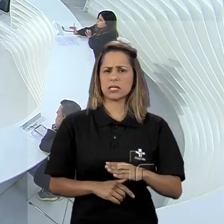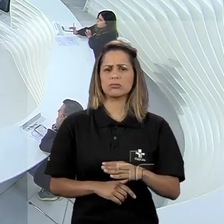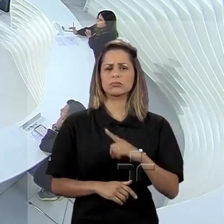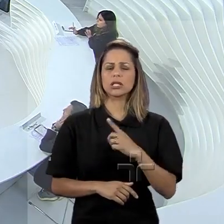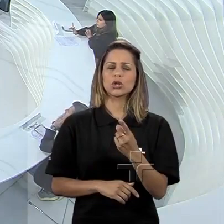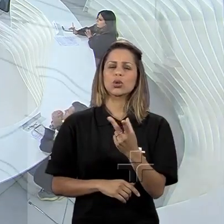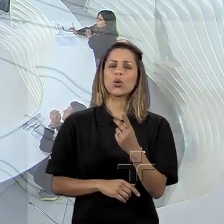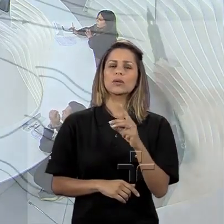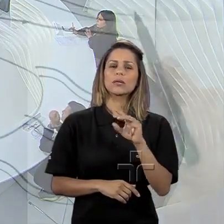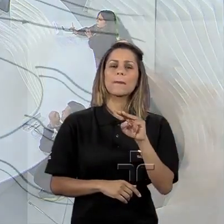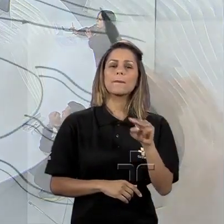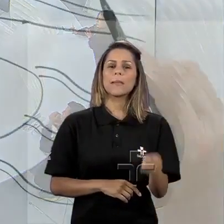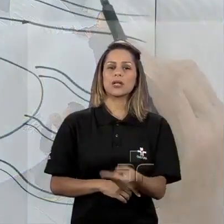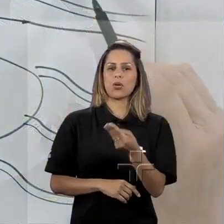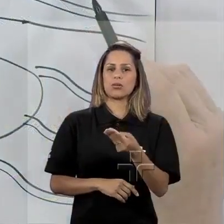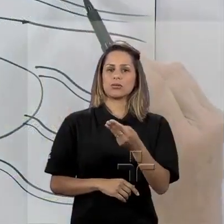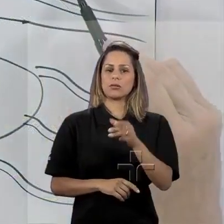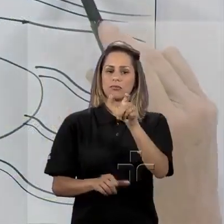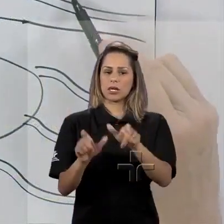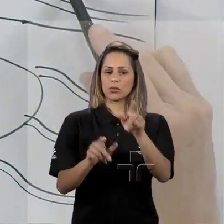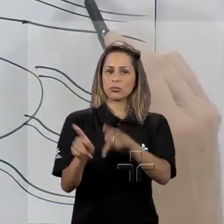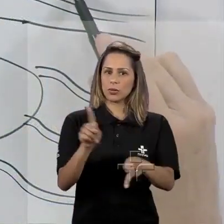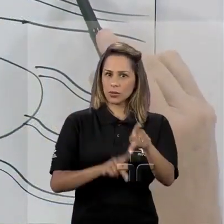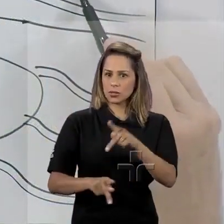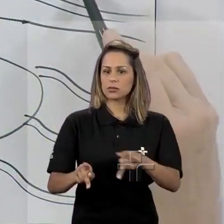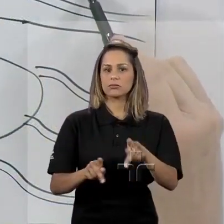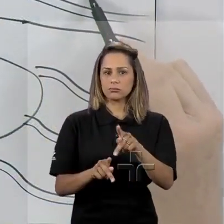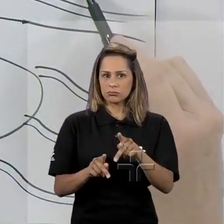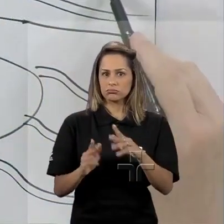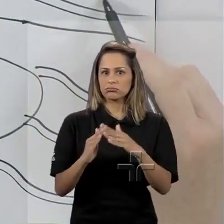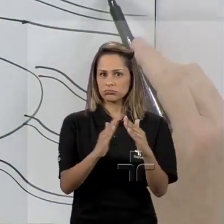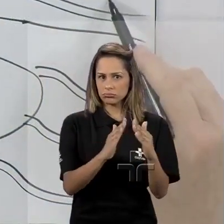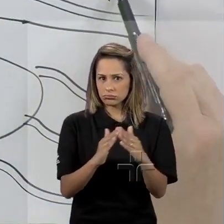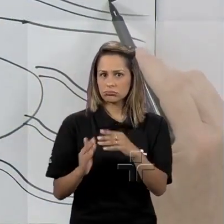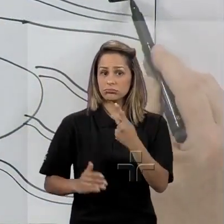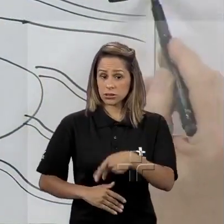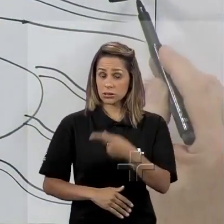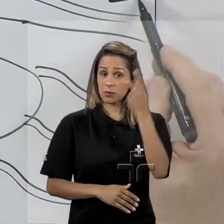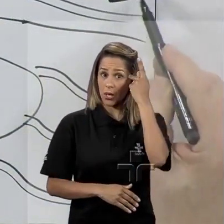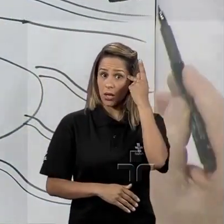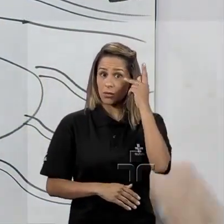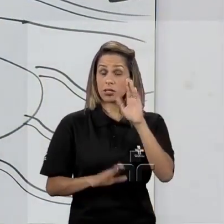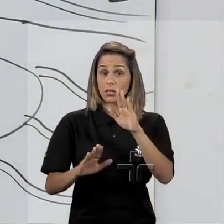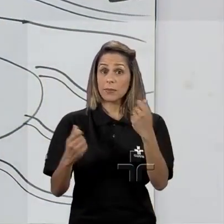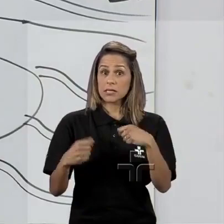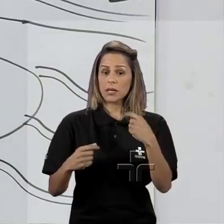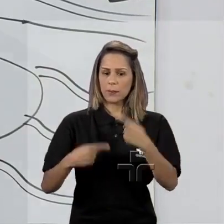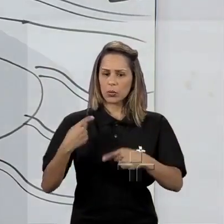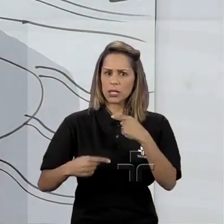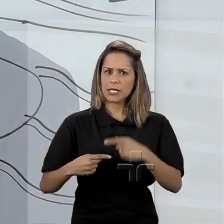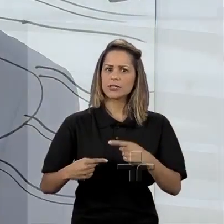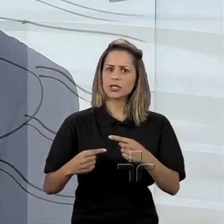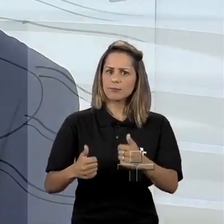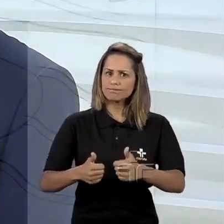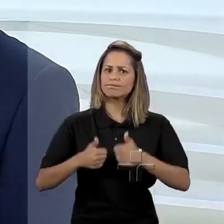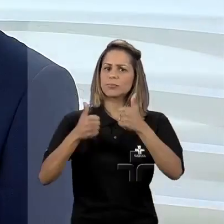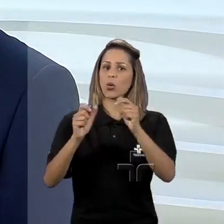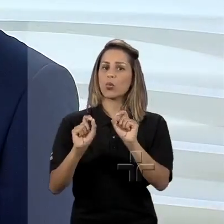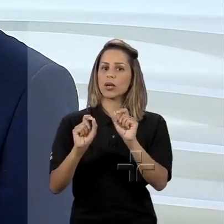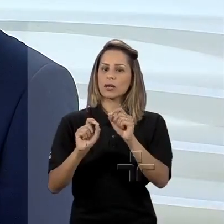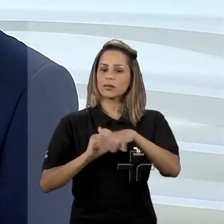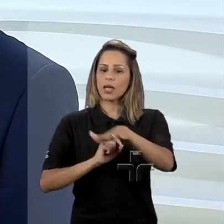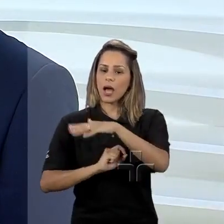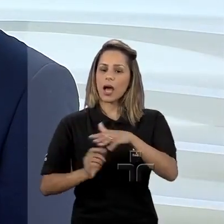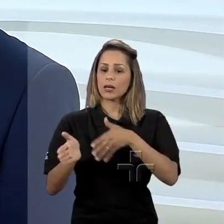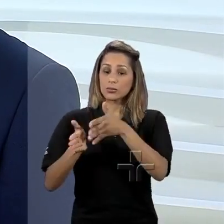muito do Governo do Estado. Então, nós vamos ter uma política muito efetiva na área dos trilhos. A responsabilidade de pneus, ônibus, é